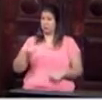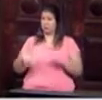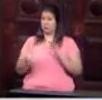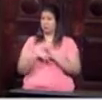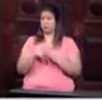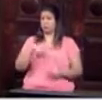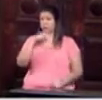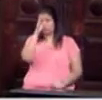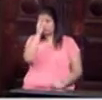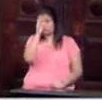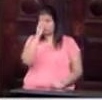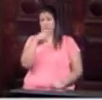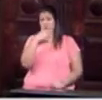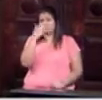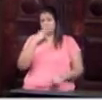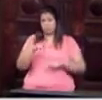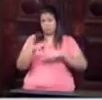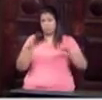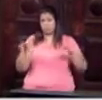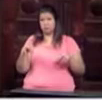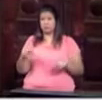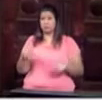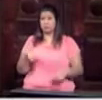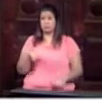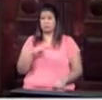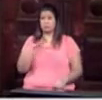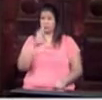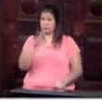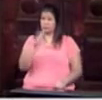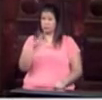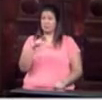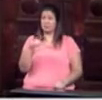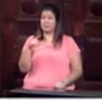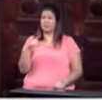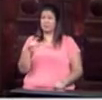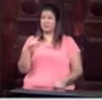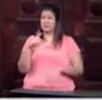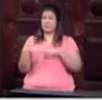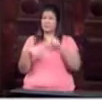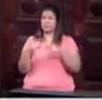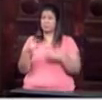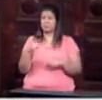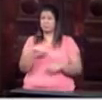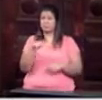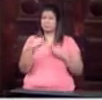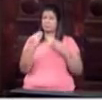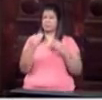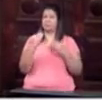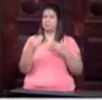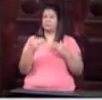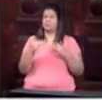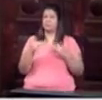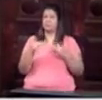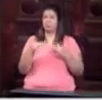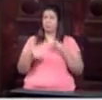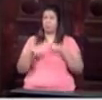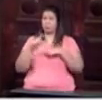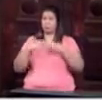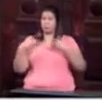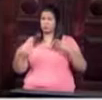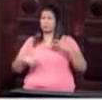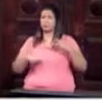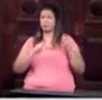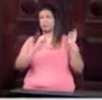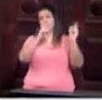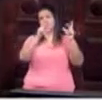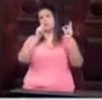granjeiro. Mas o texto está ambíguo, dá margem à interpretação de que são produtos importados, de modo geral, que eu acho que é